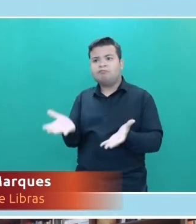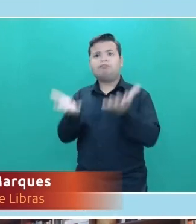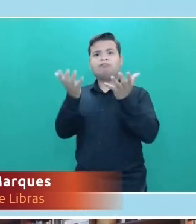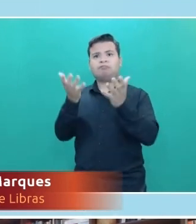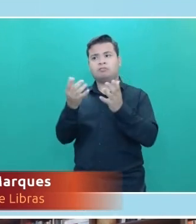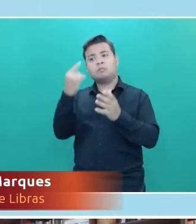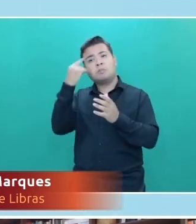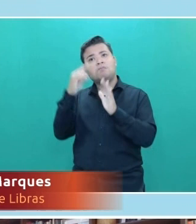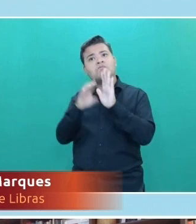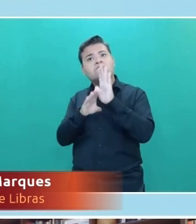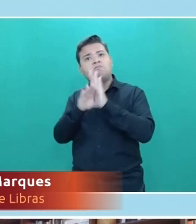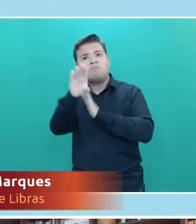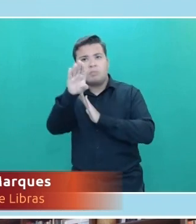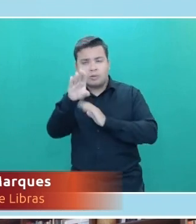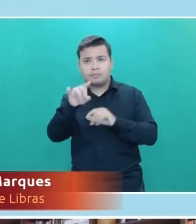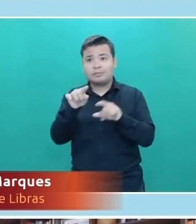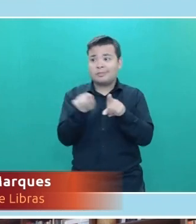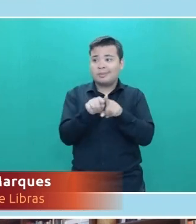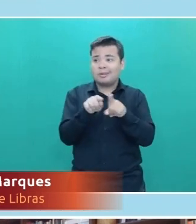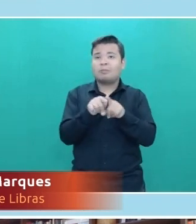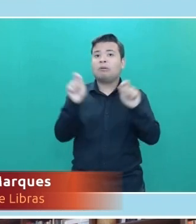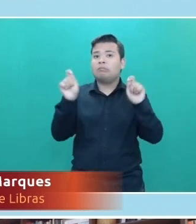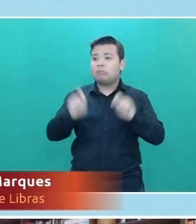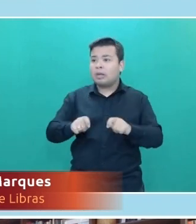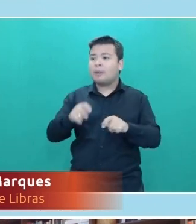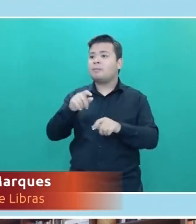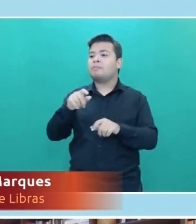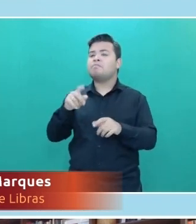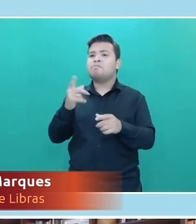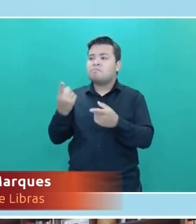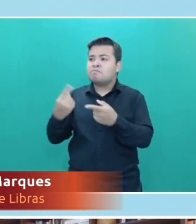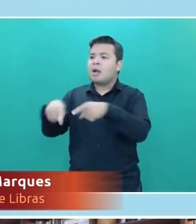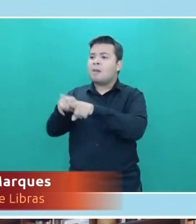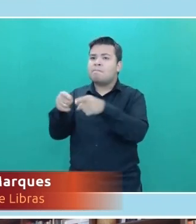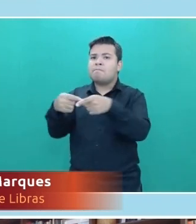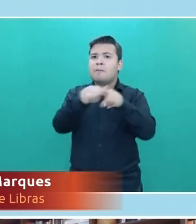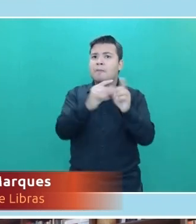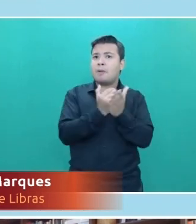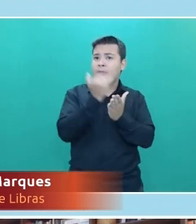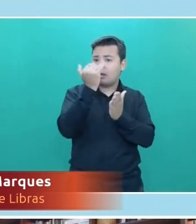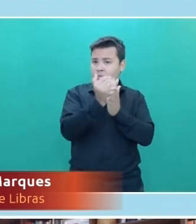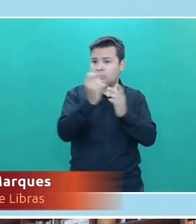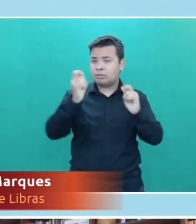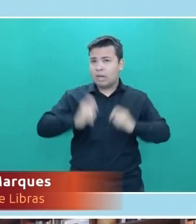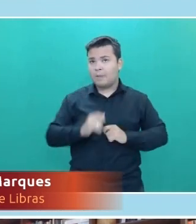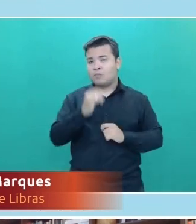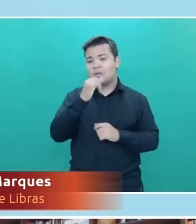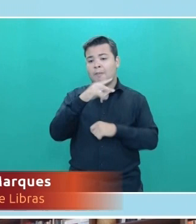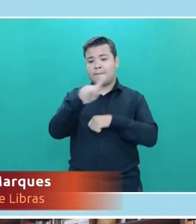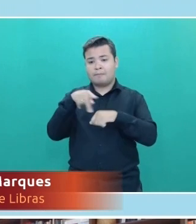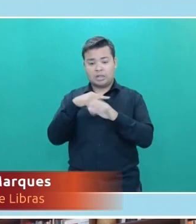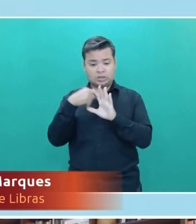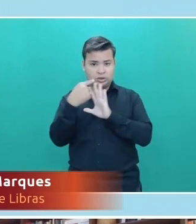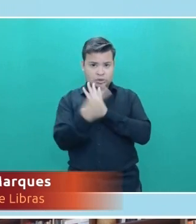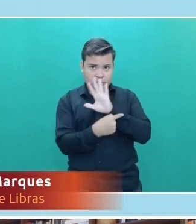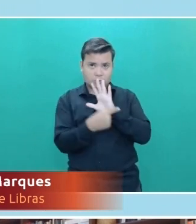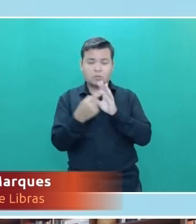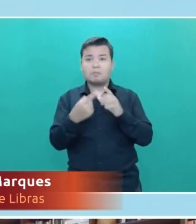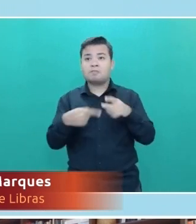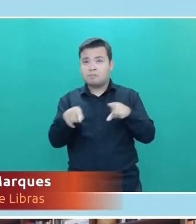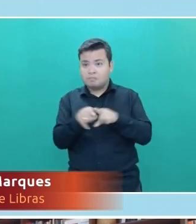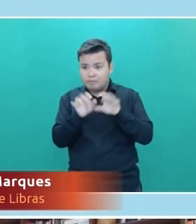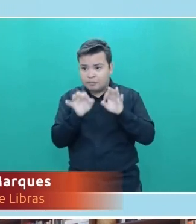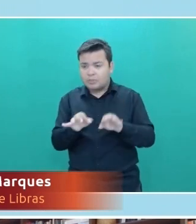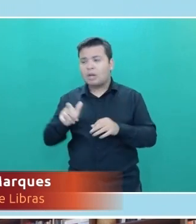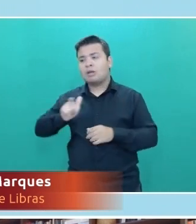principalmente os parceiros do banco, que além dos 5 países membros do BRICS, você já tem Uruguai,